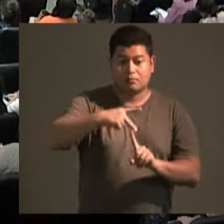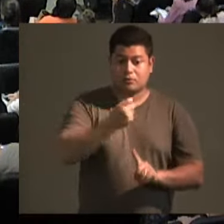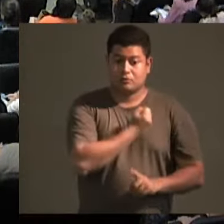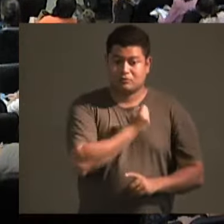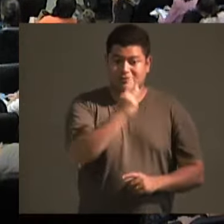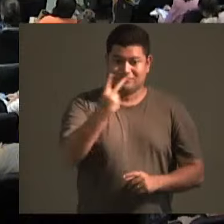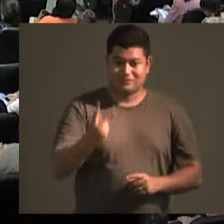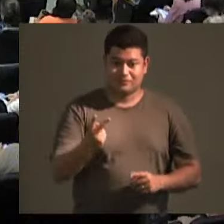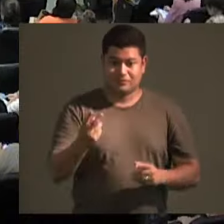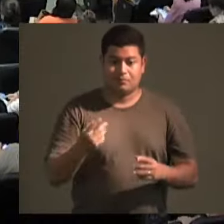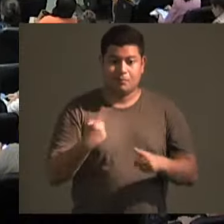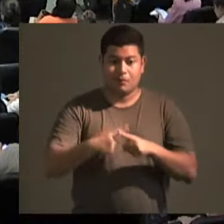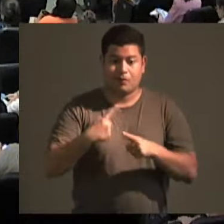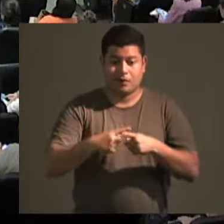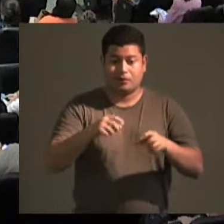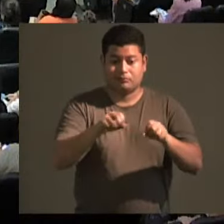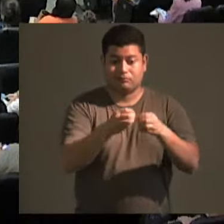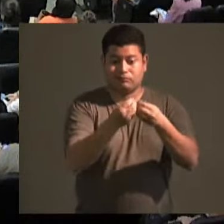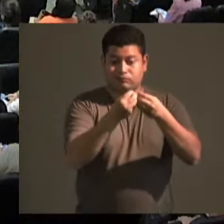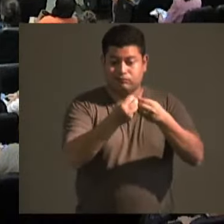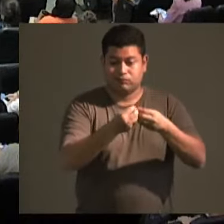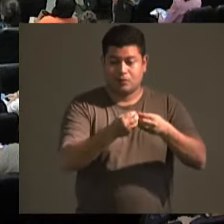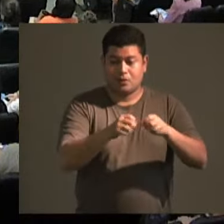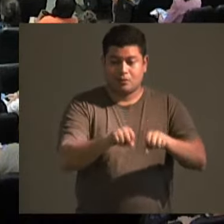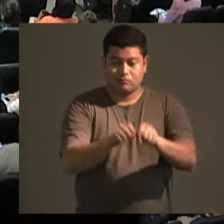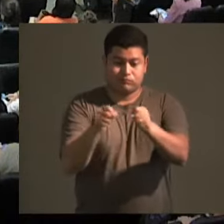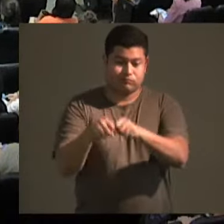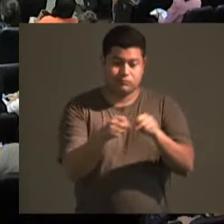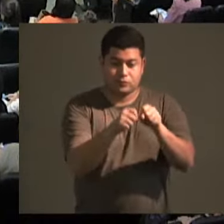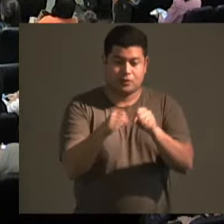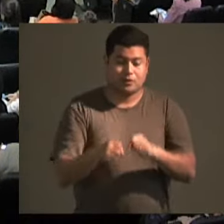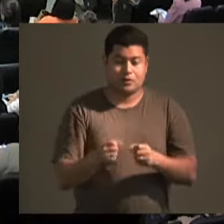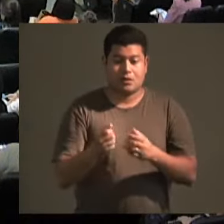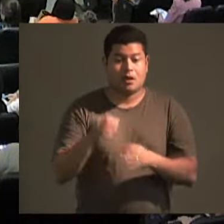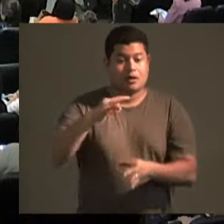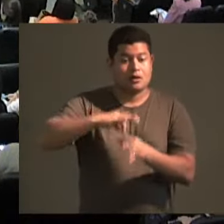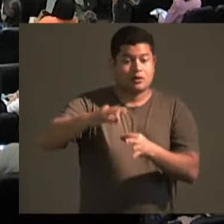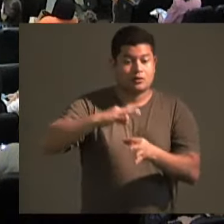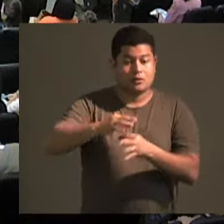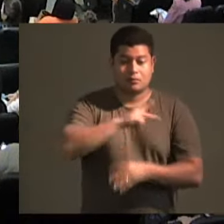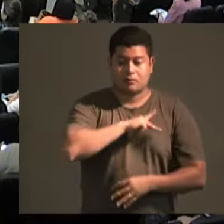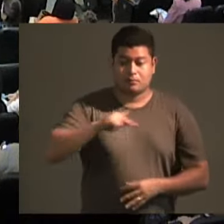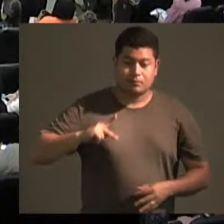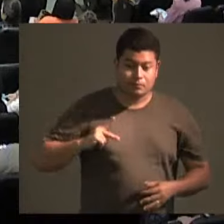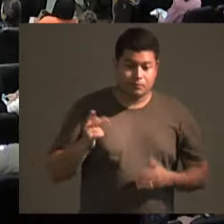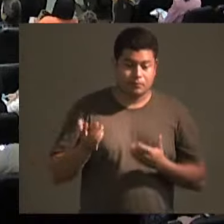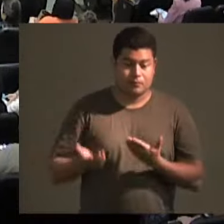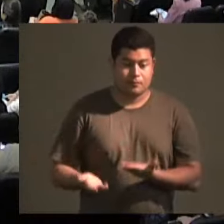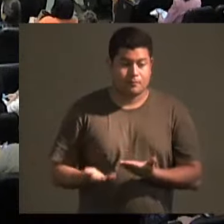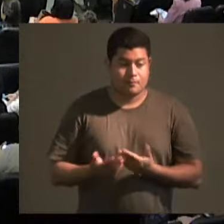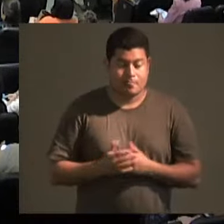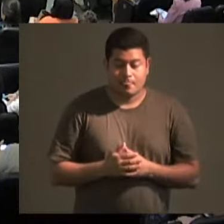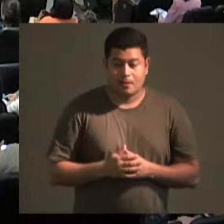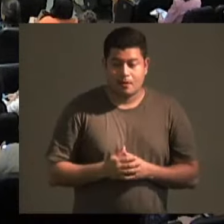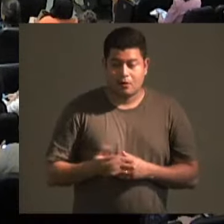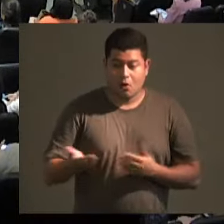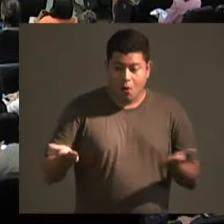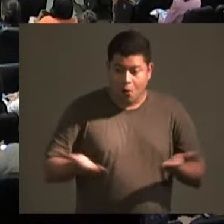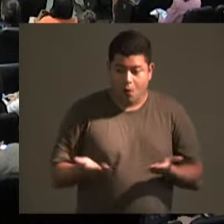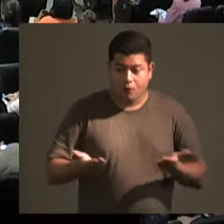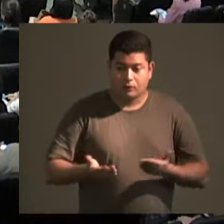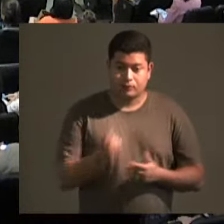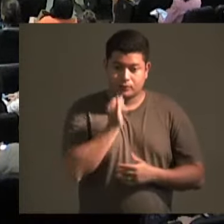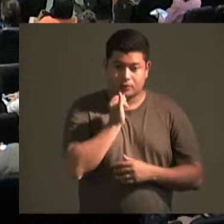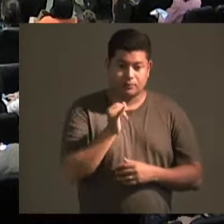próprio sucateamento das instituições públicas, assim como a colega ali, né, do Instituto Federal colocou. A nossa situação lá